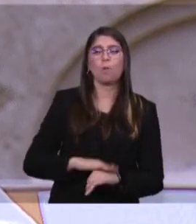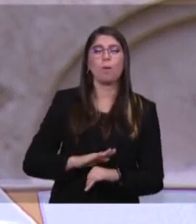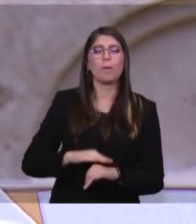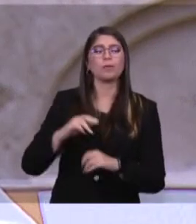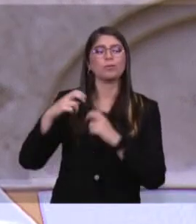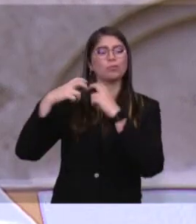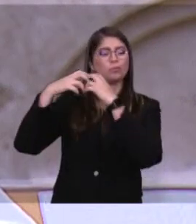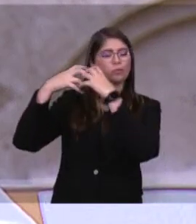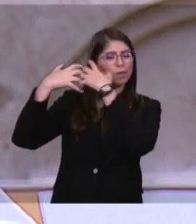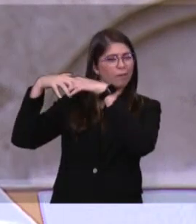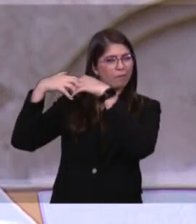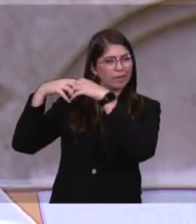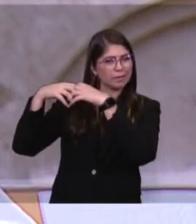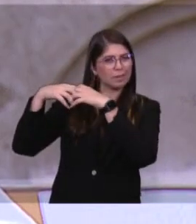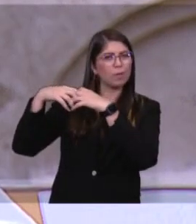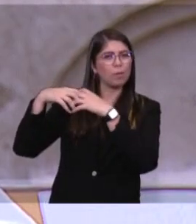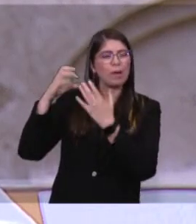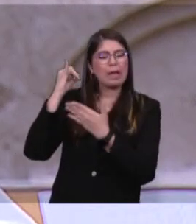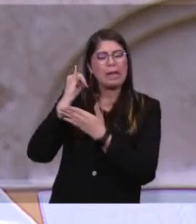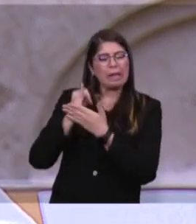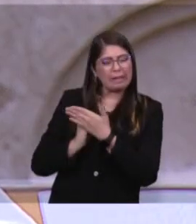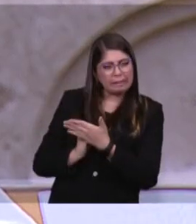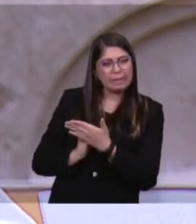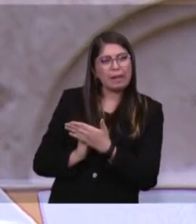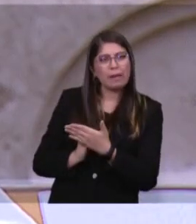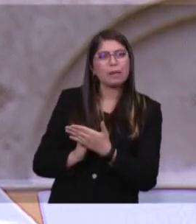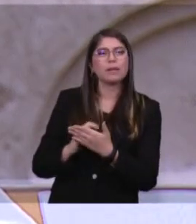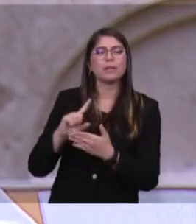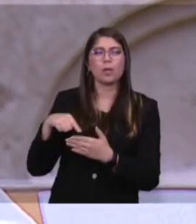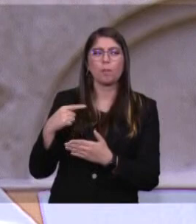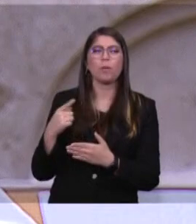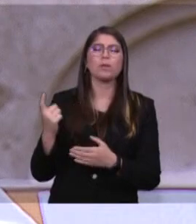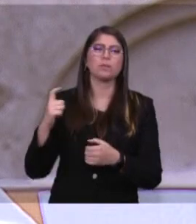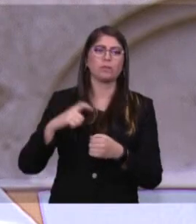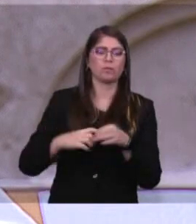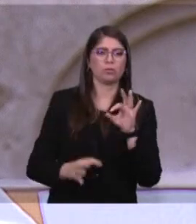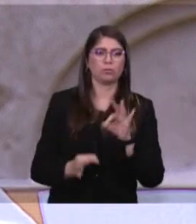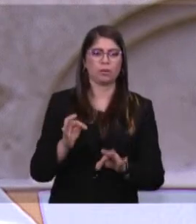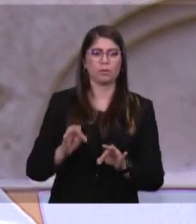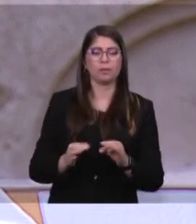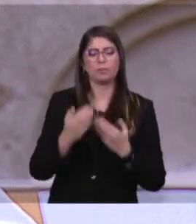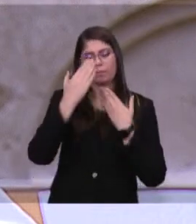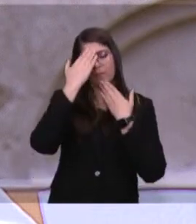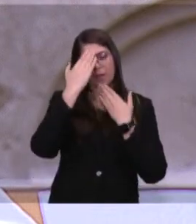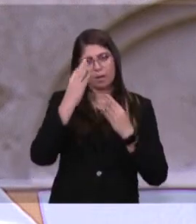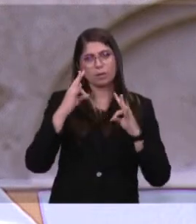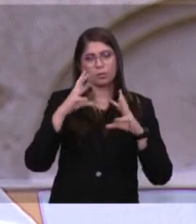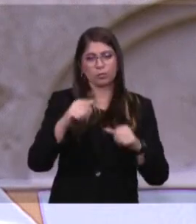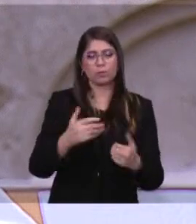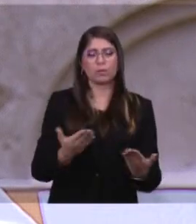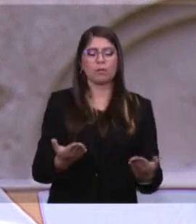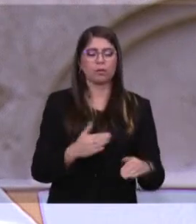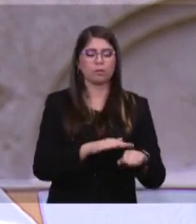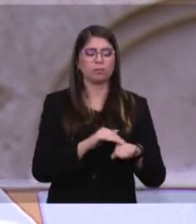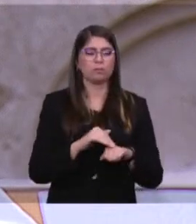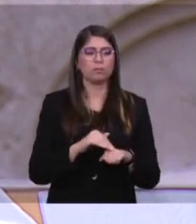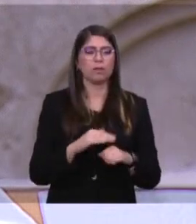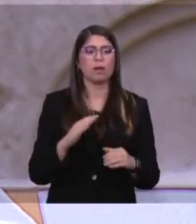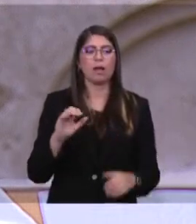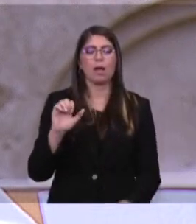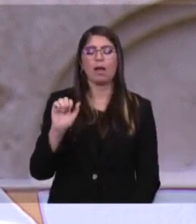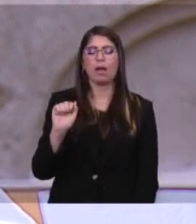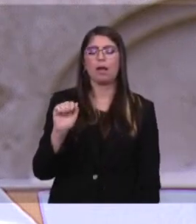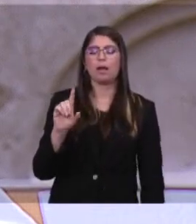reflexão interna da Corte para repautarmos com a brevidade possível. Muito obrigado a todos. Chama julgamento a ação direta